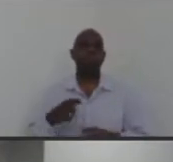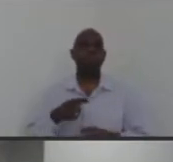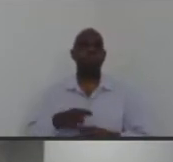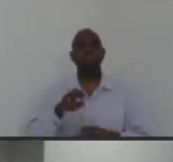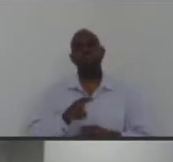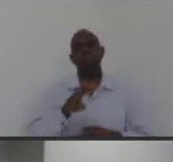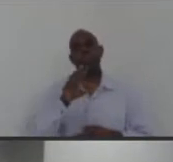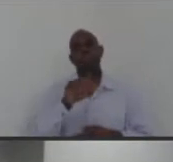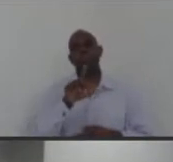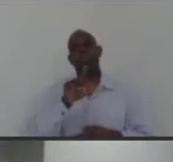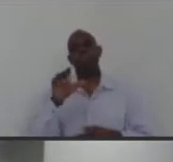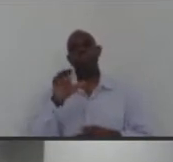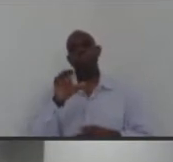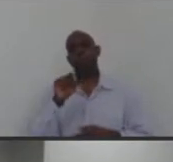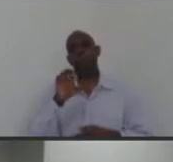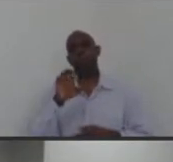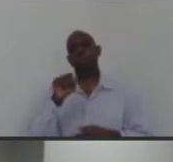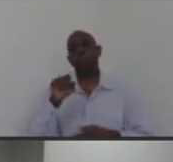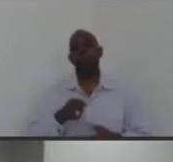Gomes.